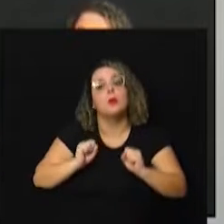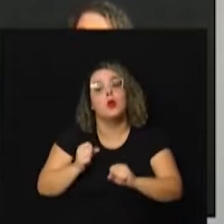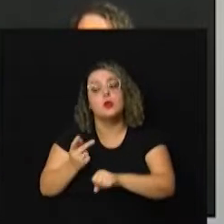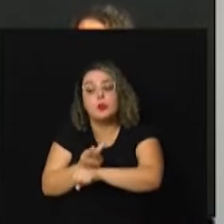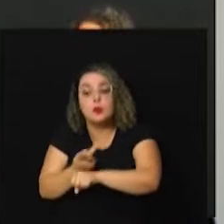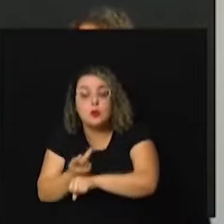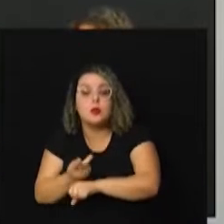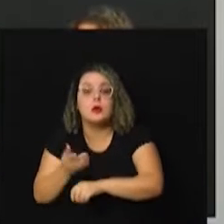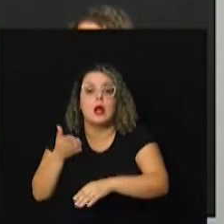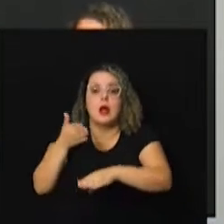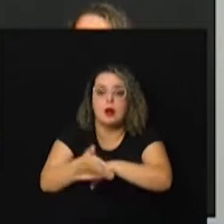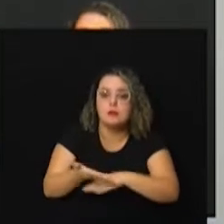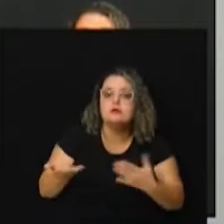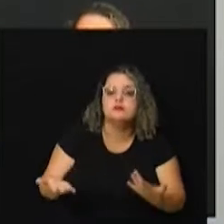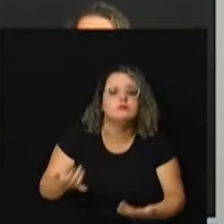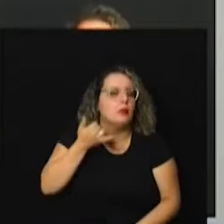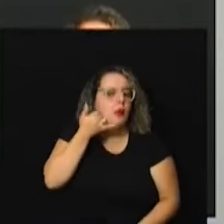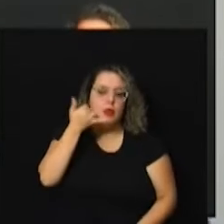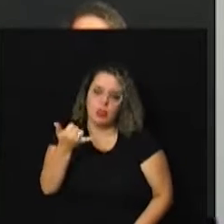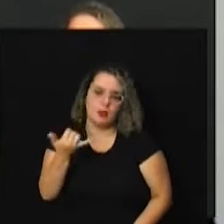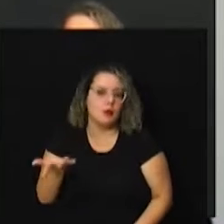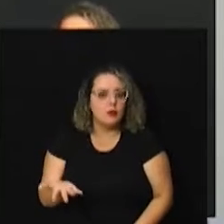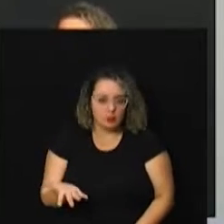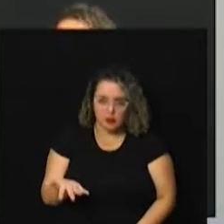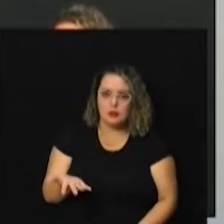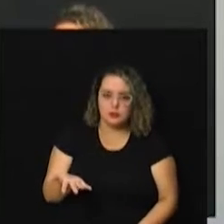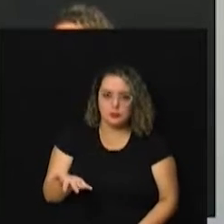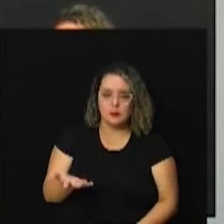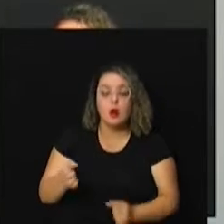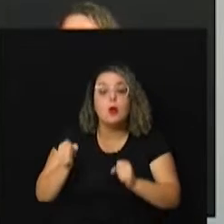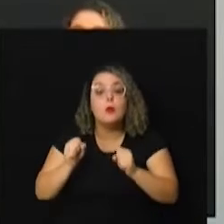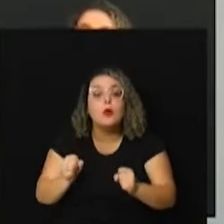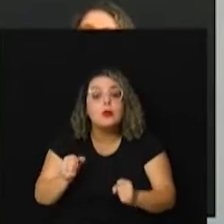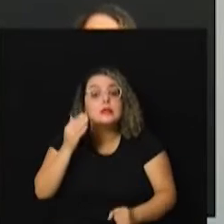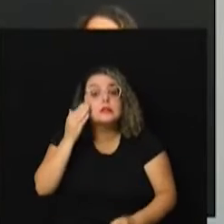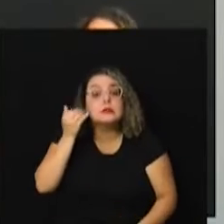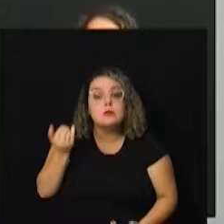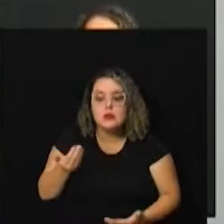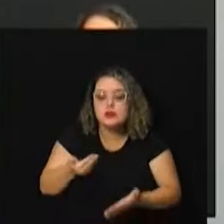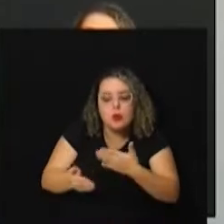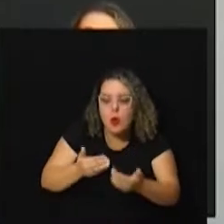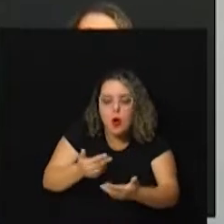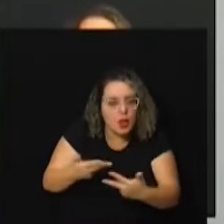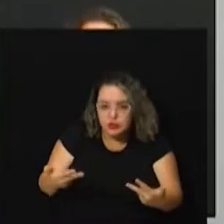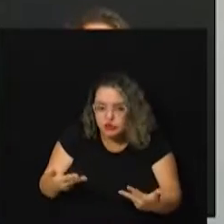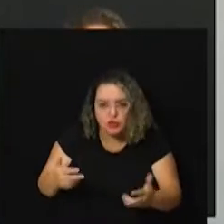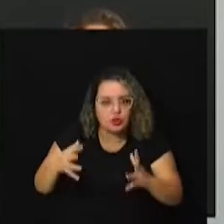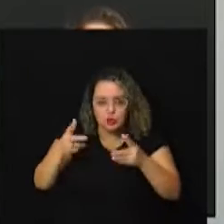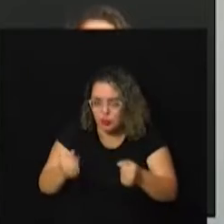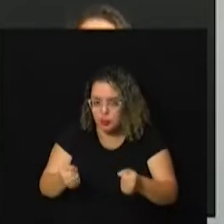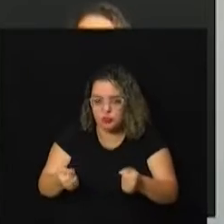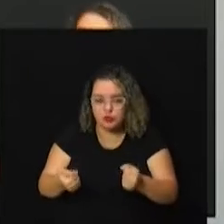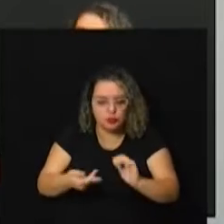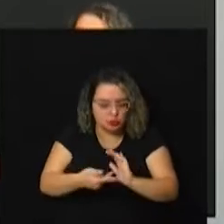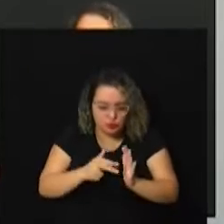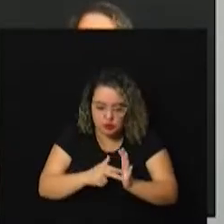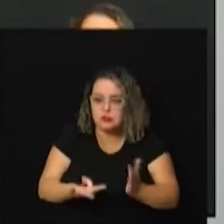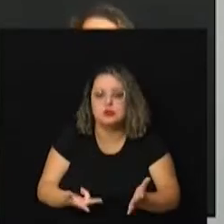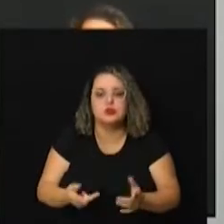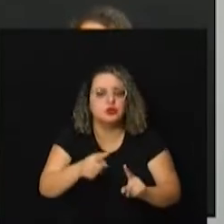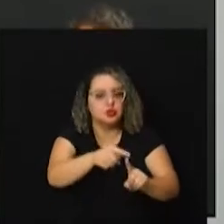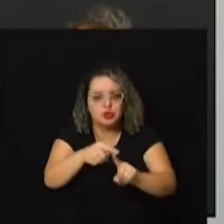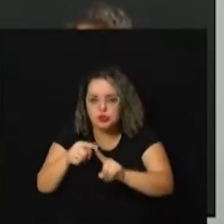de comunicação, a prefeitura estaria cada vez mais próxima da população, ouviria as